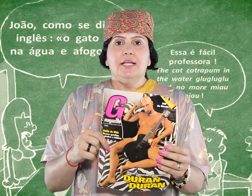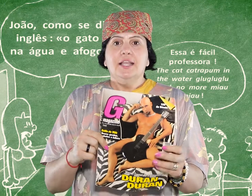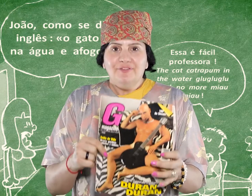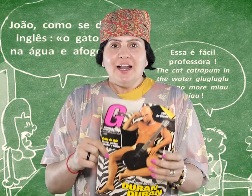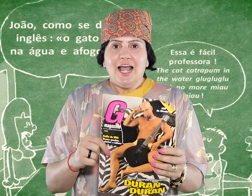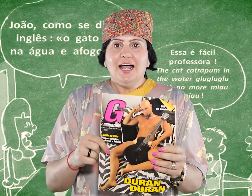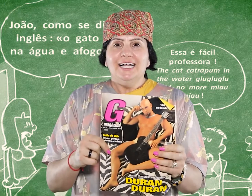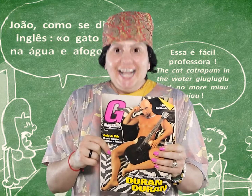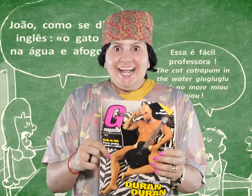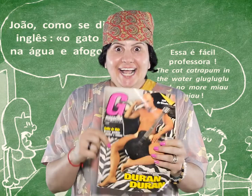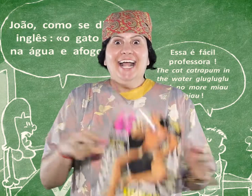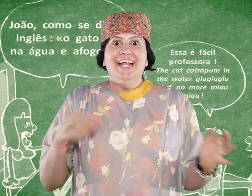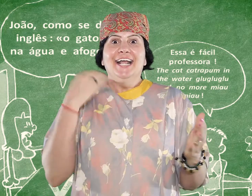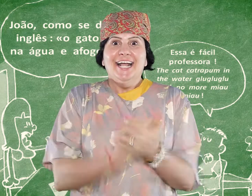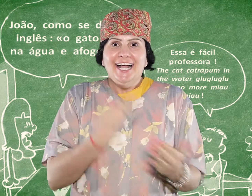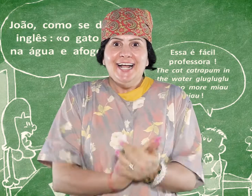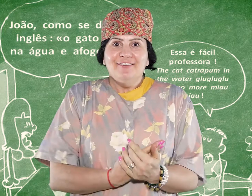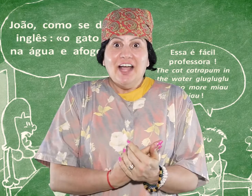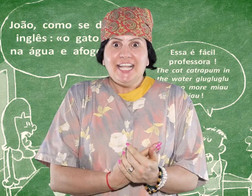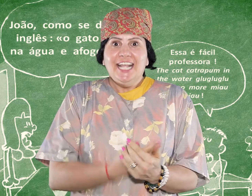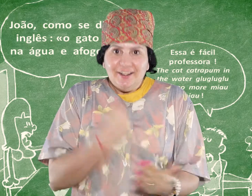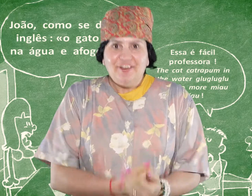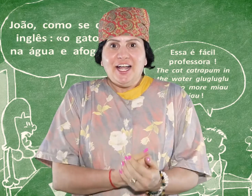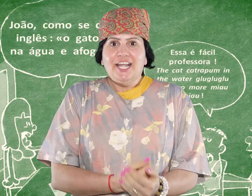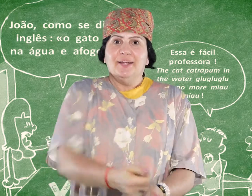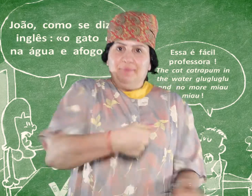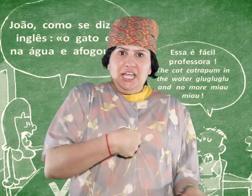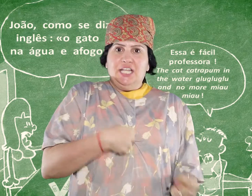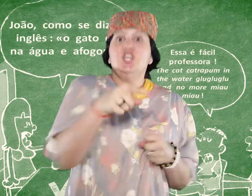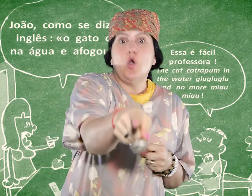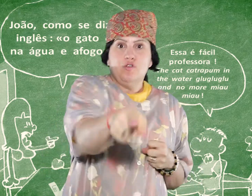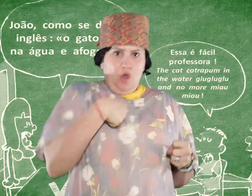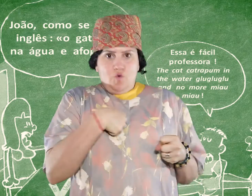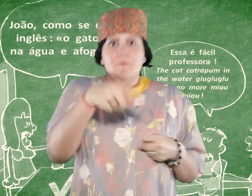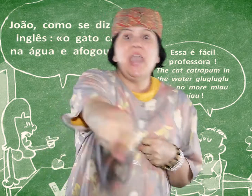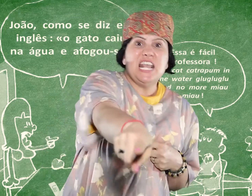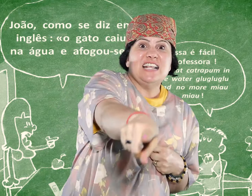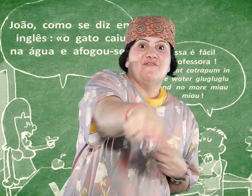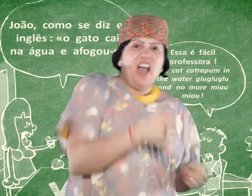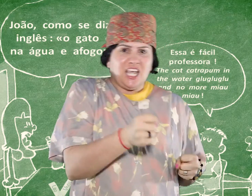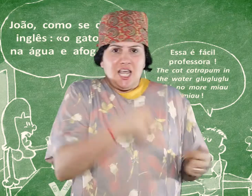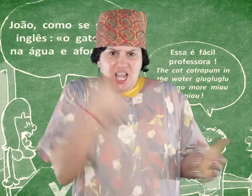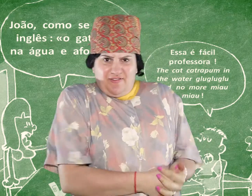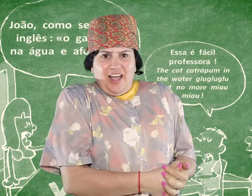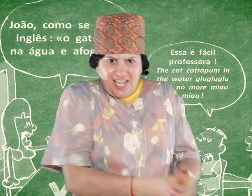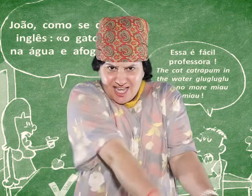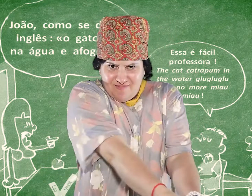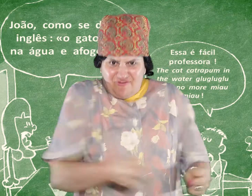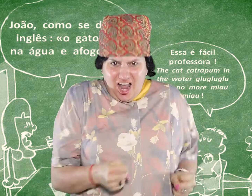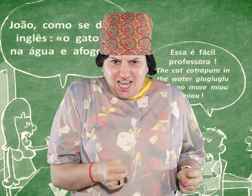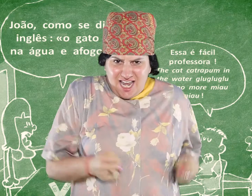boy e fala. Fuck it, fuck it, me. You, you, me. Fuck it.